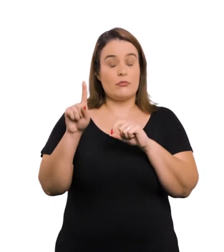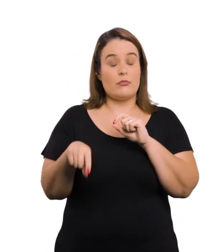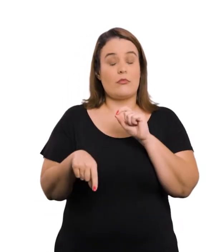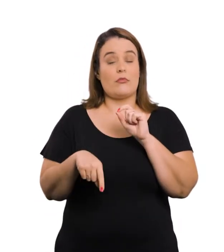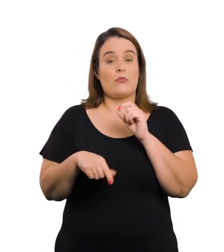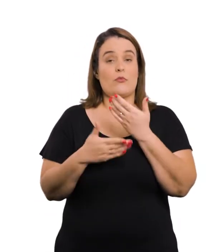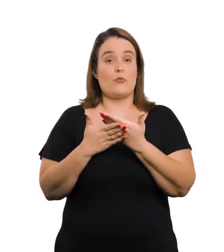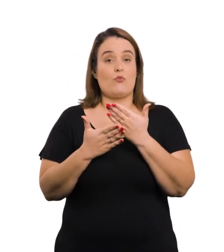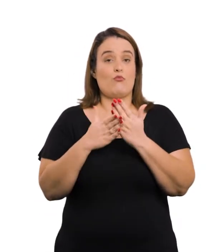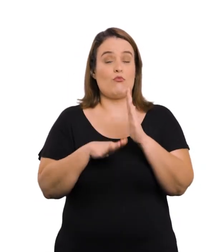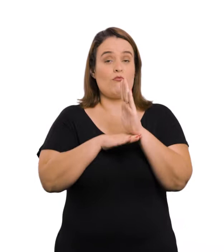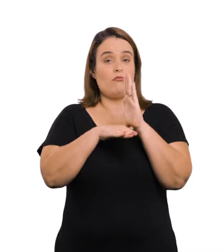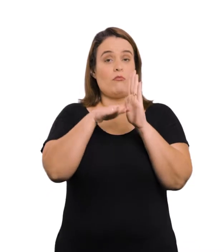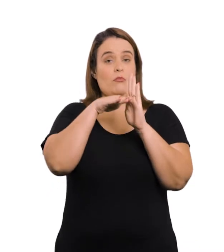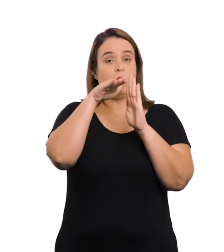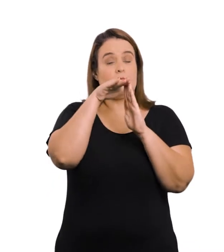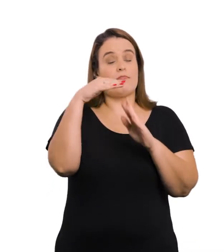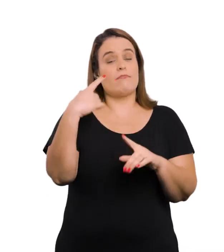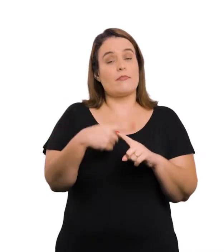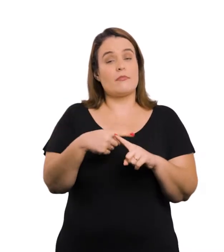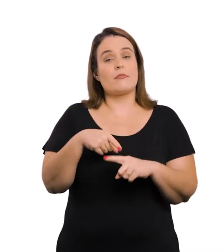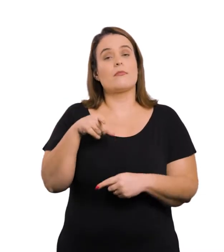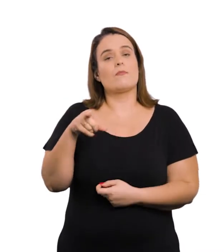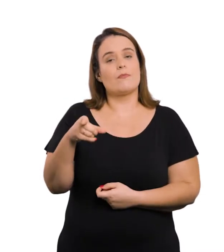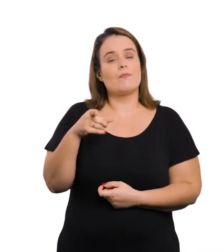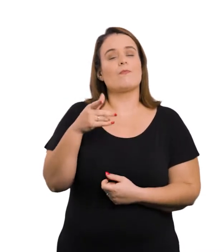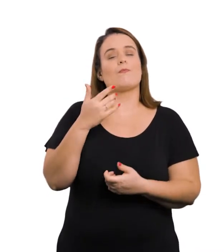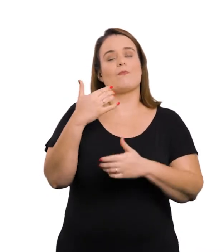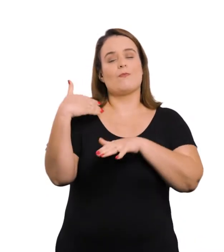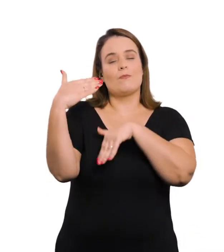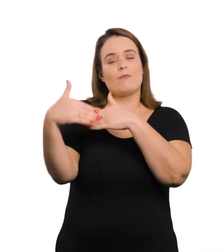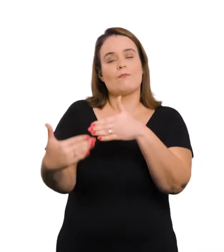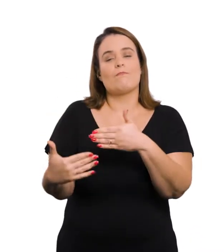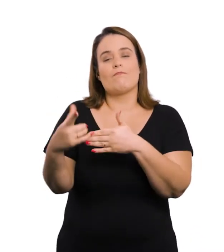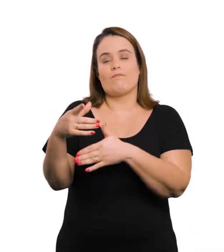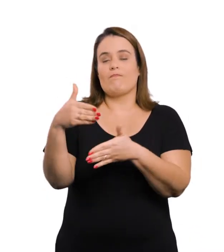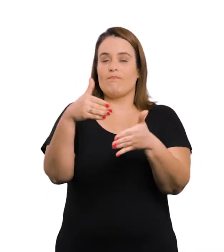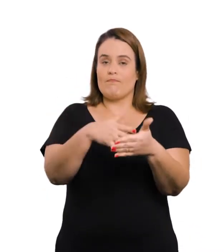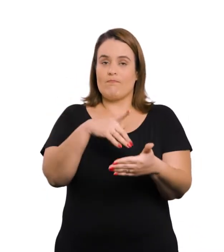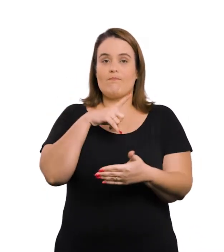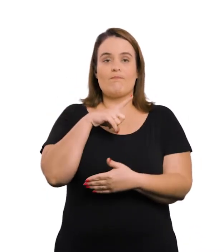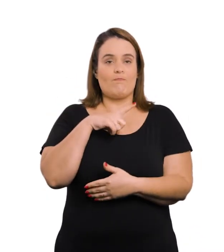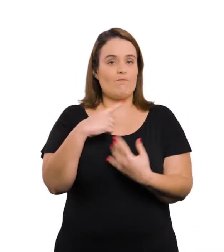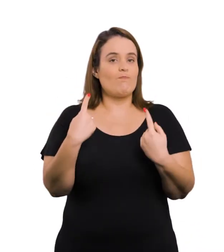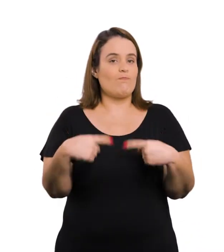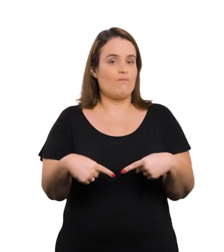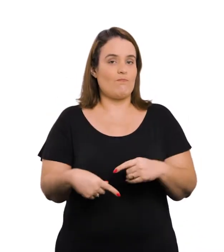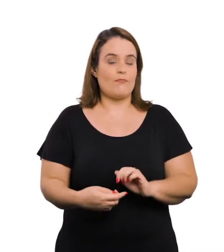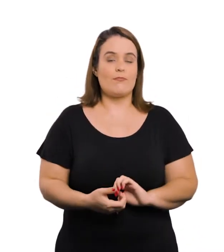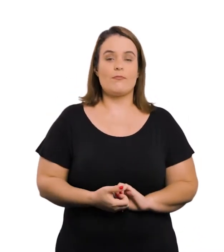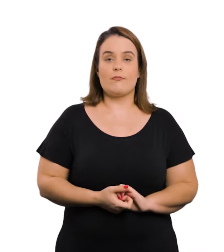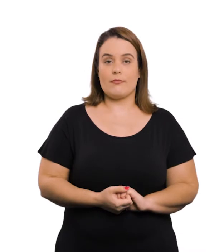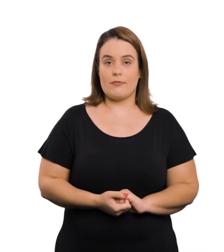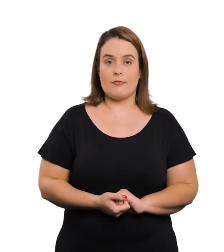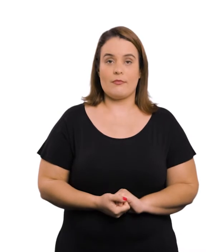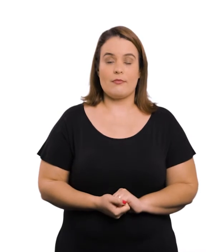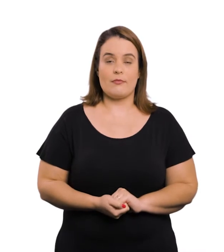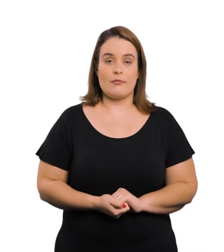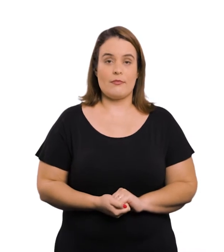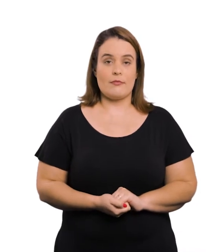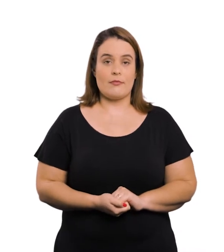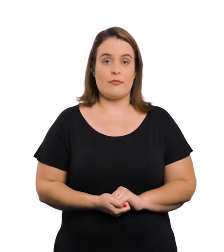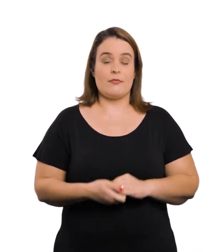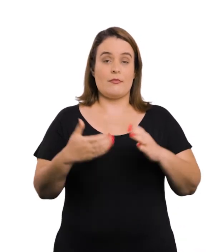de instrução, uma vez que as trajetórias educacionais desta população enfrentam complexos desafios.